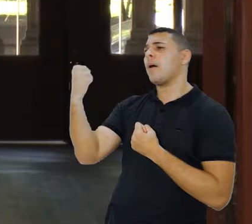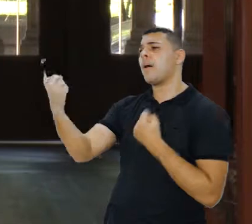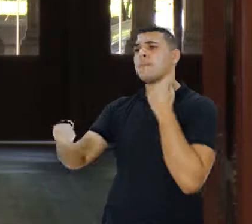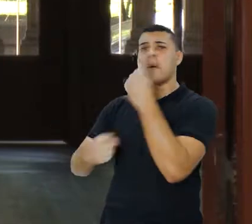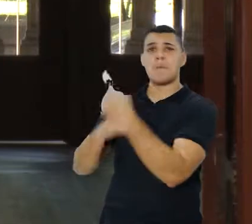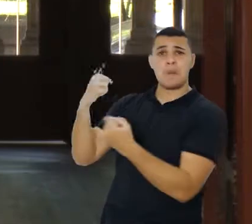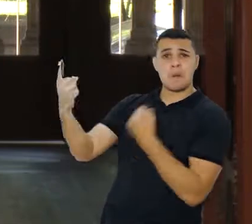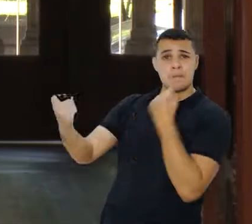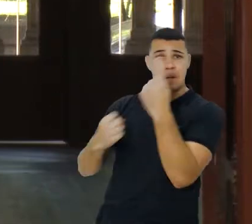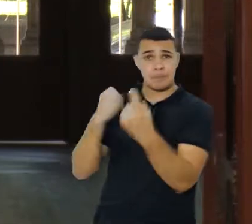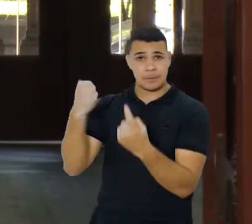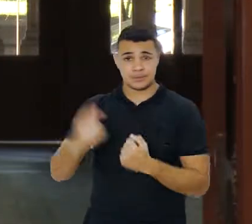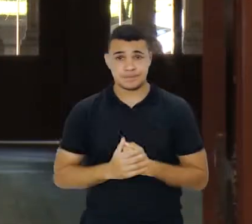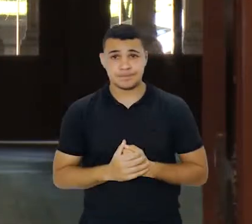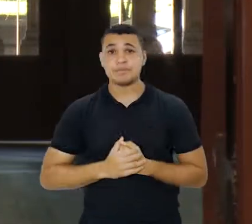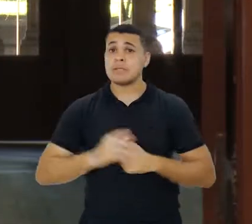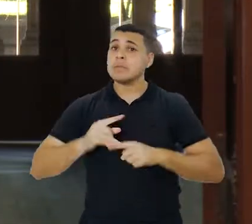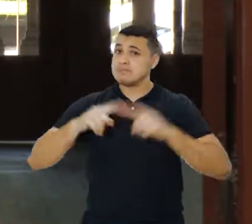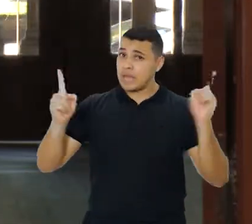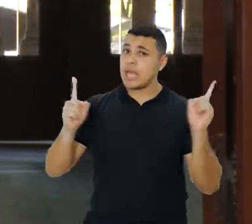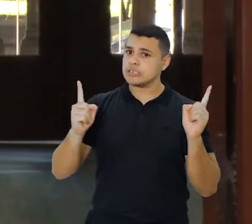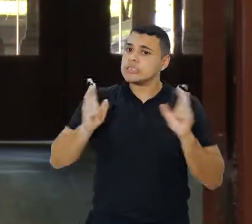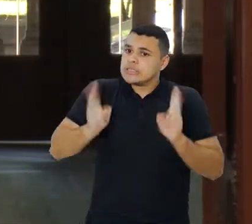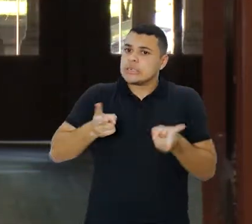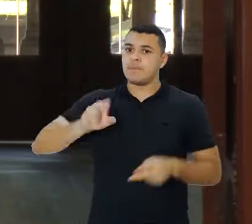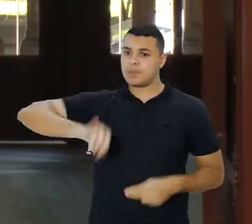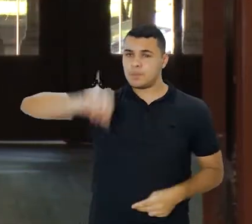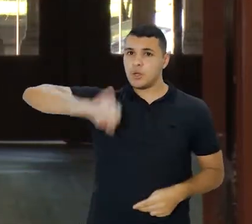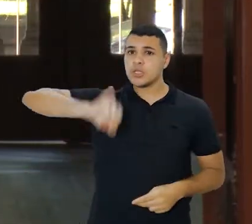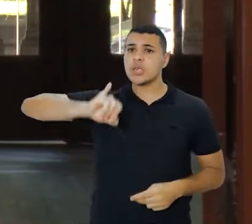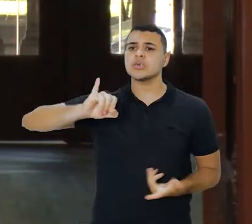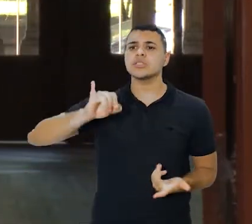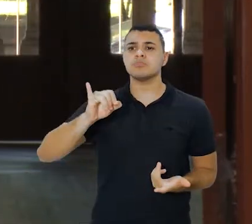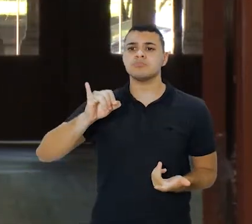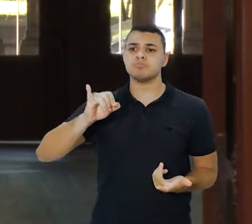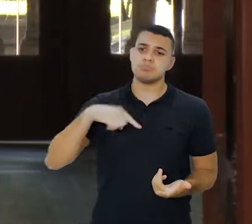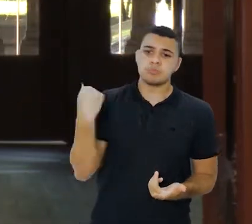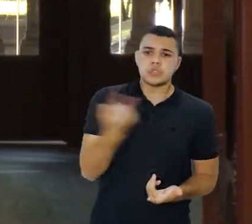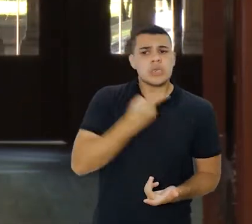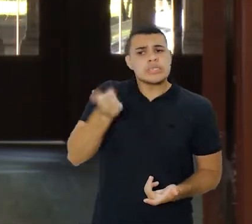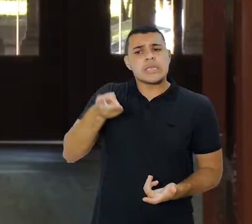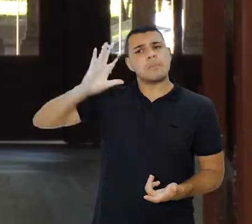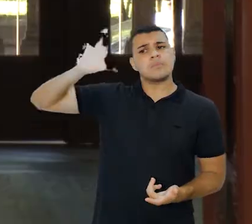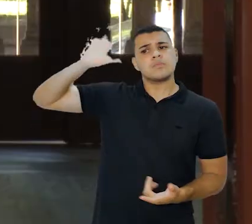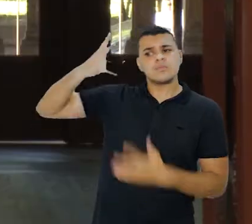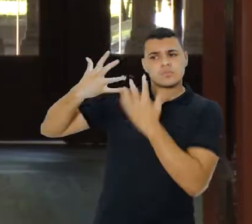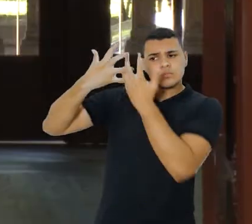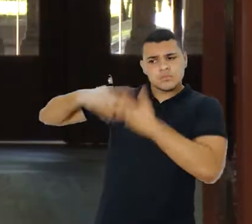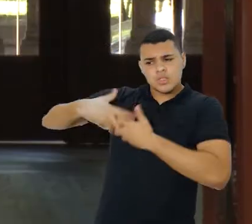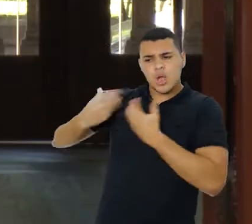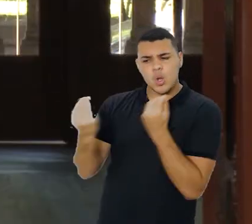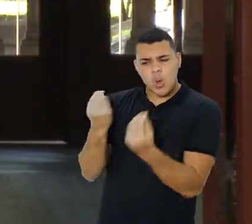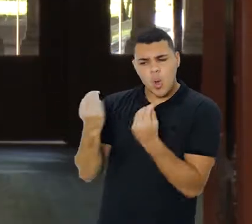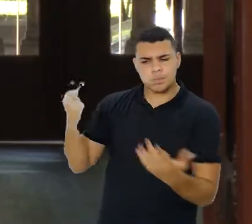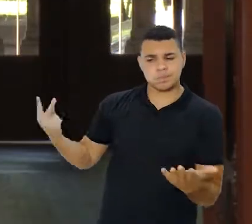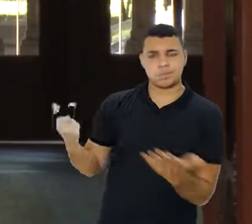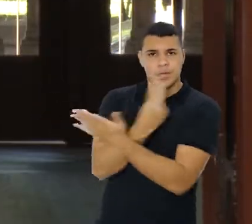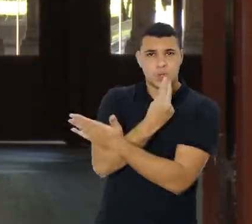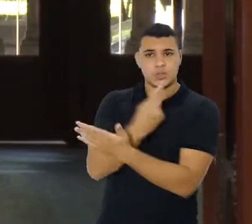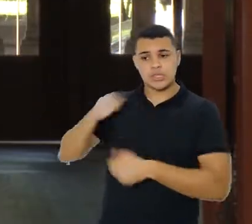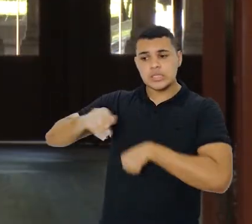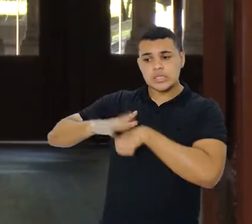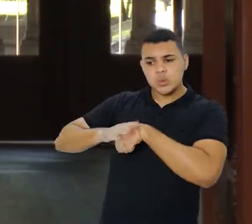frequências relativas, mas é sempre importante alguma reflexão